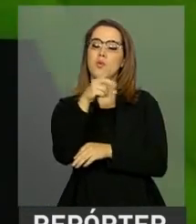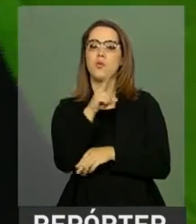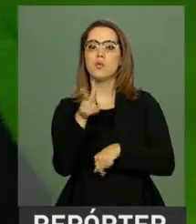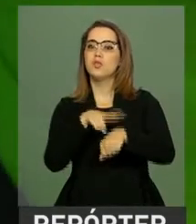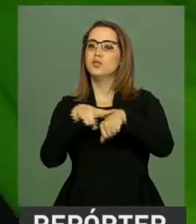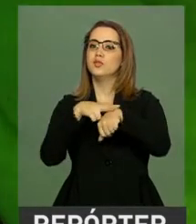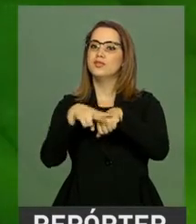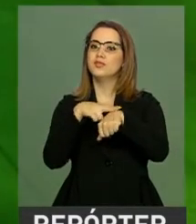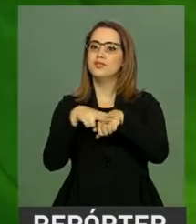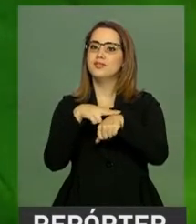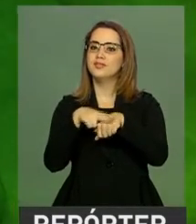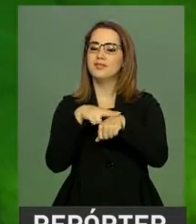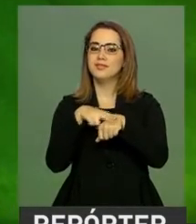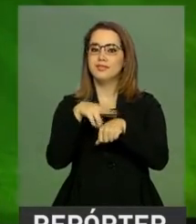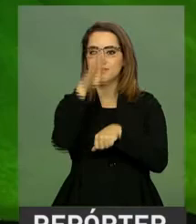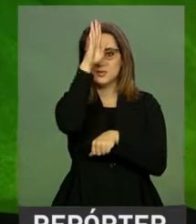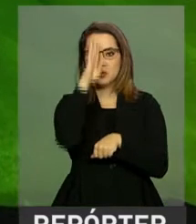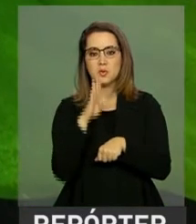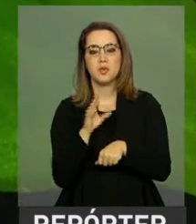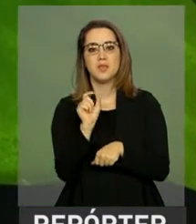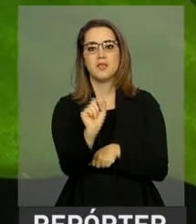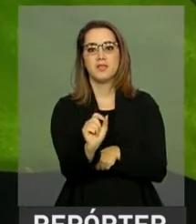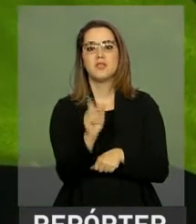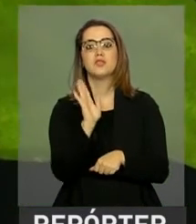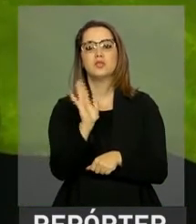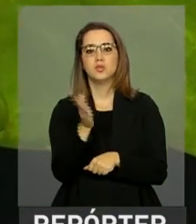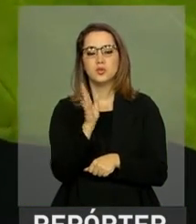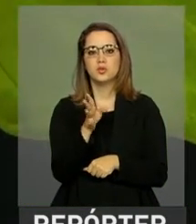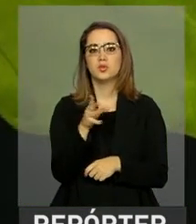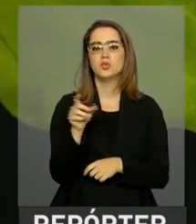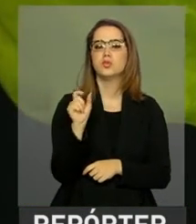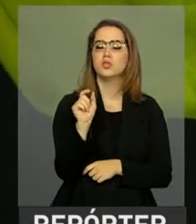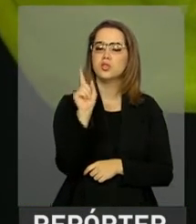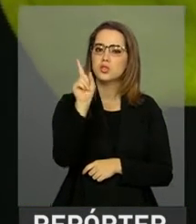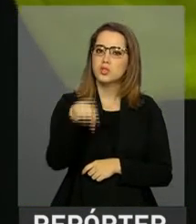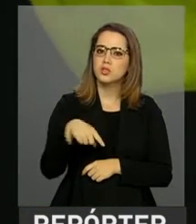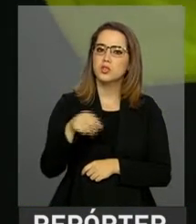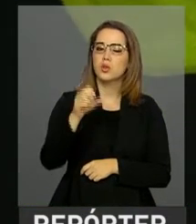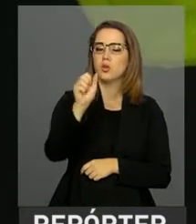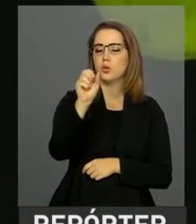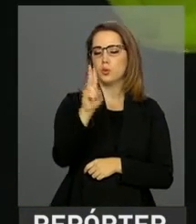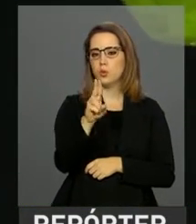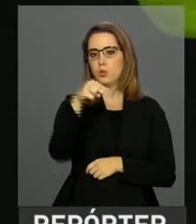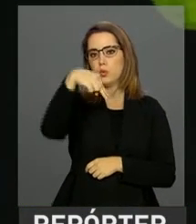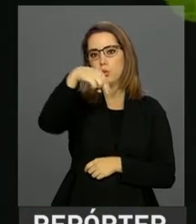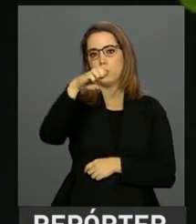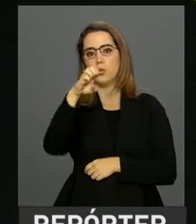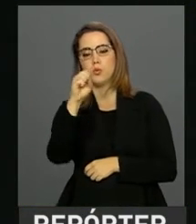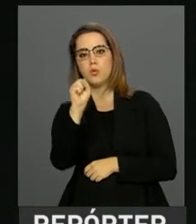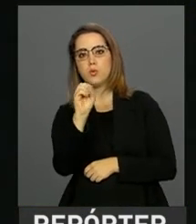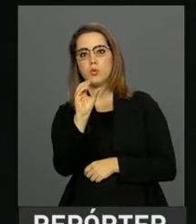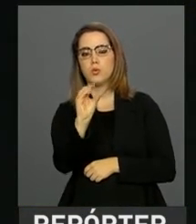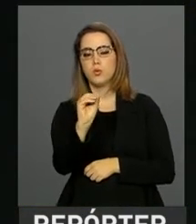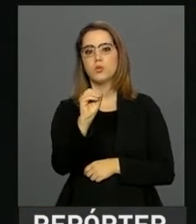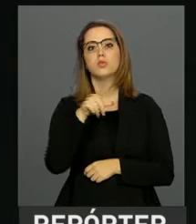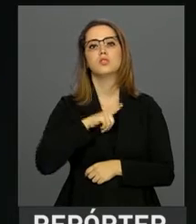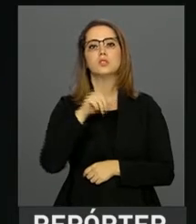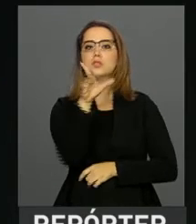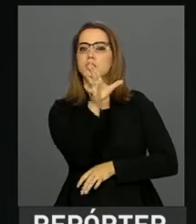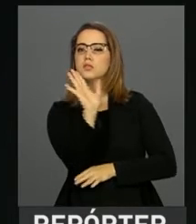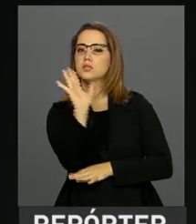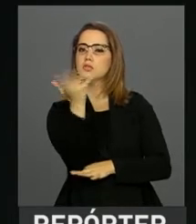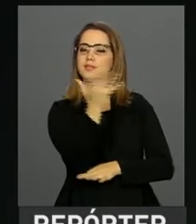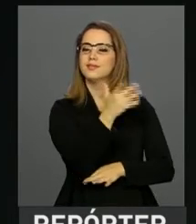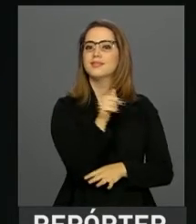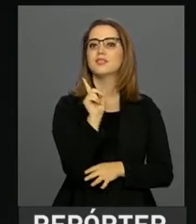e amarelo. Ele que em 2012 foi considerado pela Unesco como parte da paisagem do Rio de Janeiro, incluído na